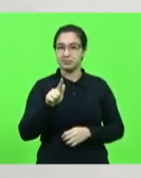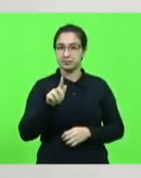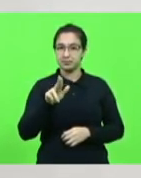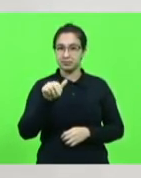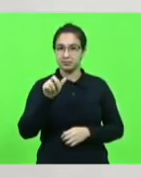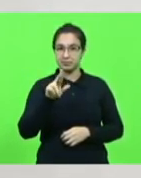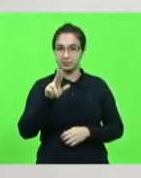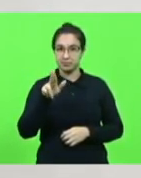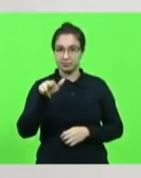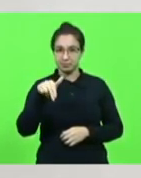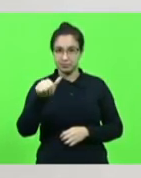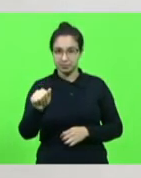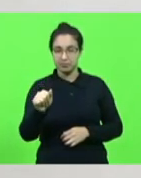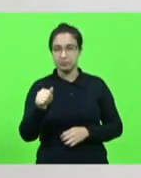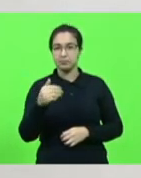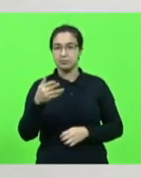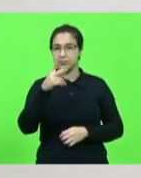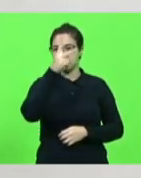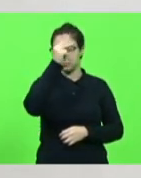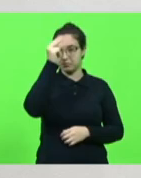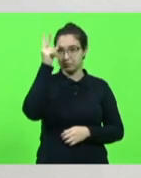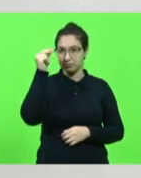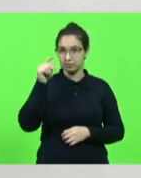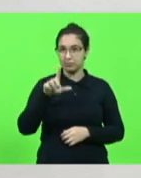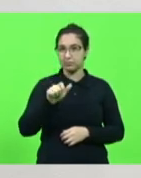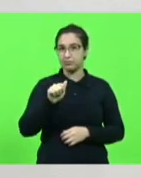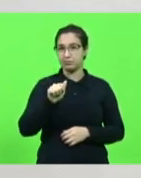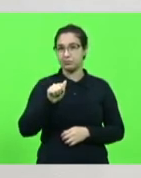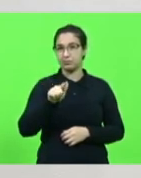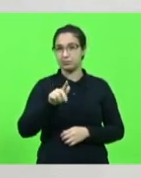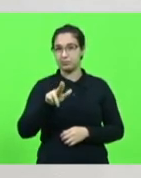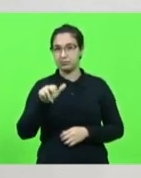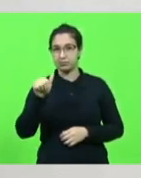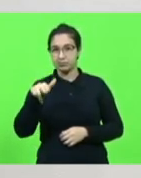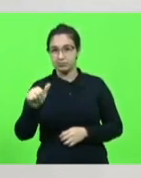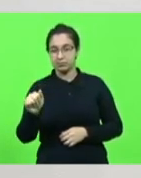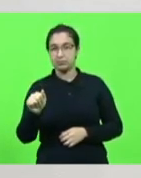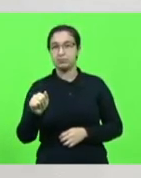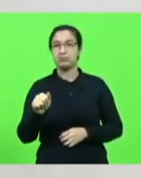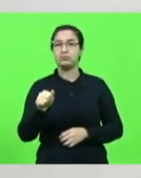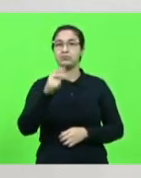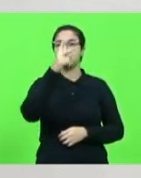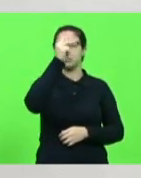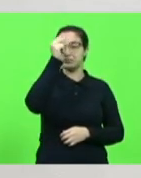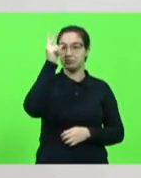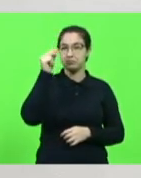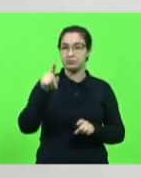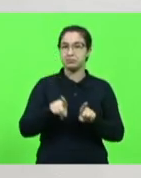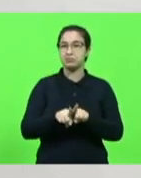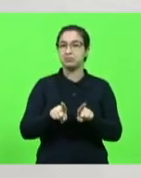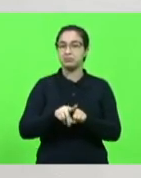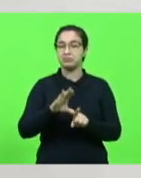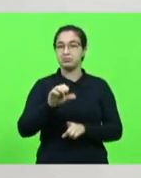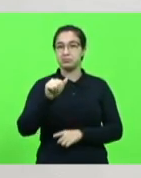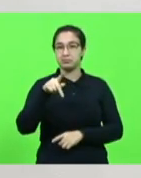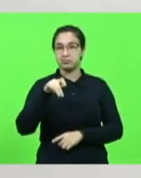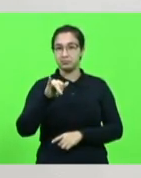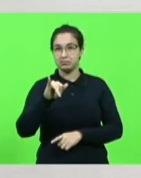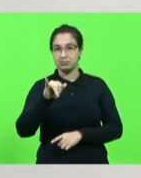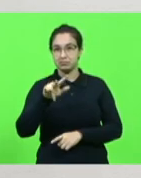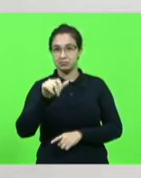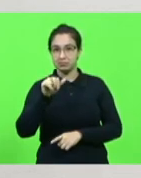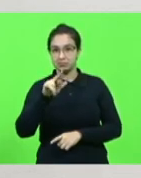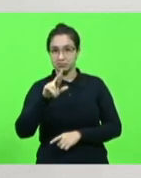o prefeito Laerte, o prefeito de Laguna, Samir, o prefeito de Juarez Ponticelli, o prefeito Vicente, de Capivari. E nós, numa força-tarefa,